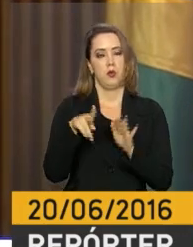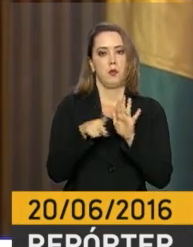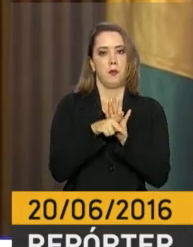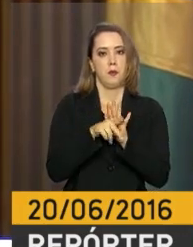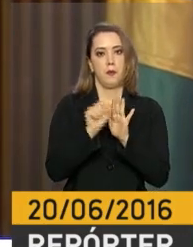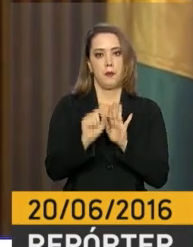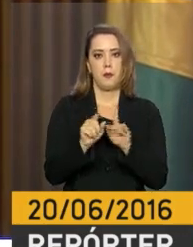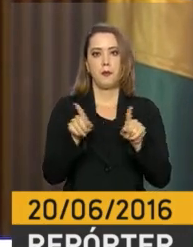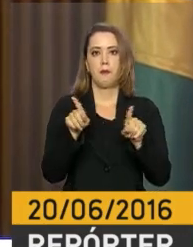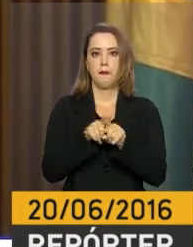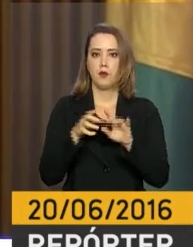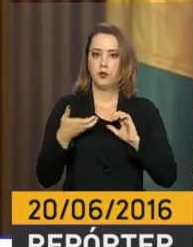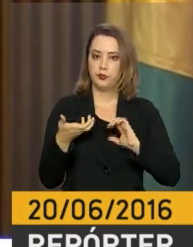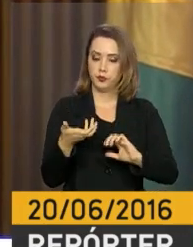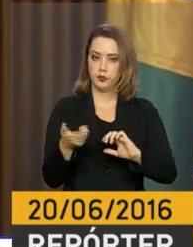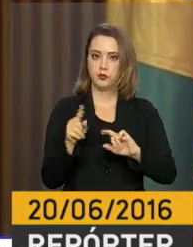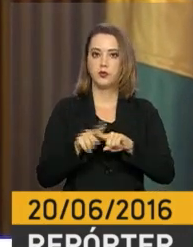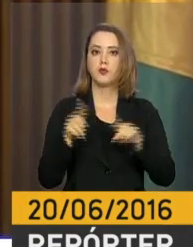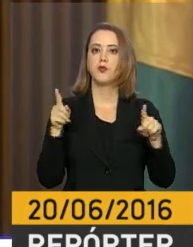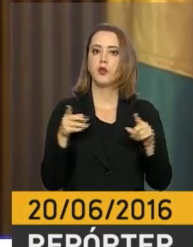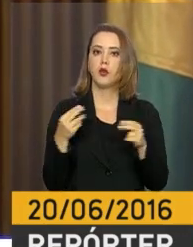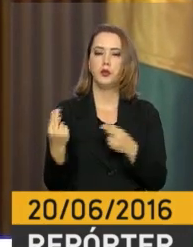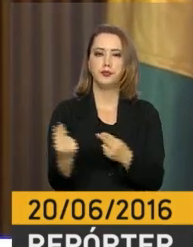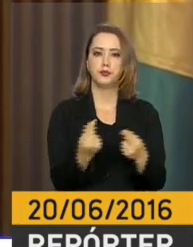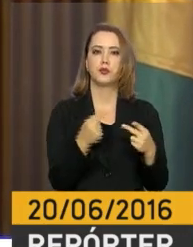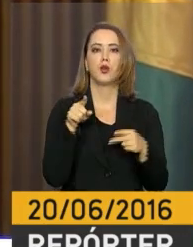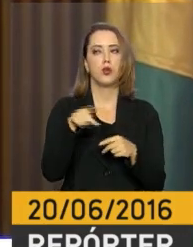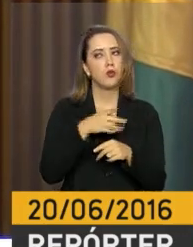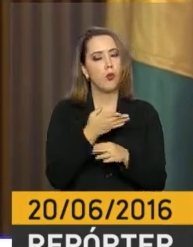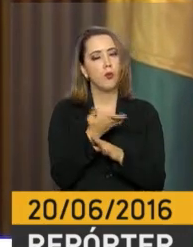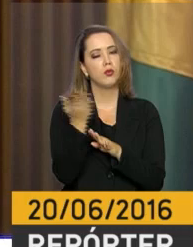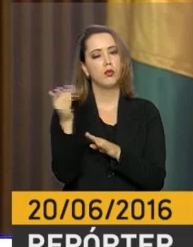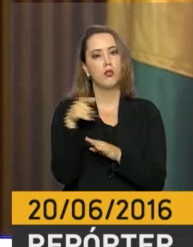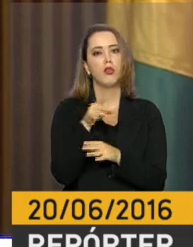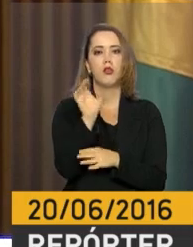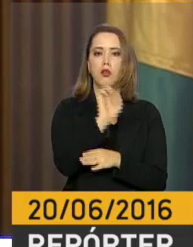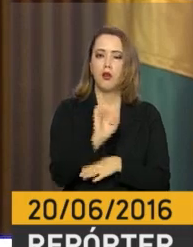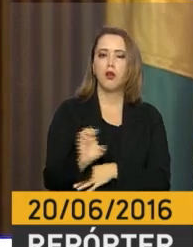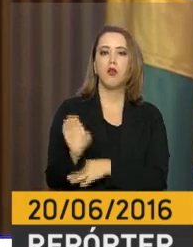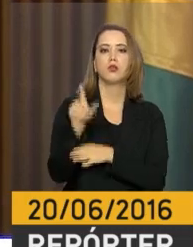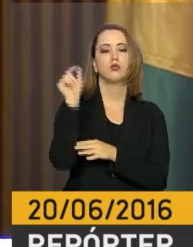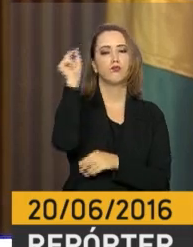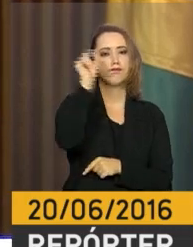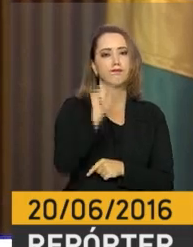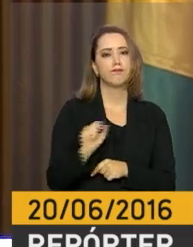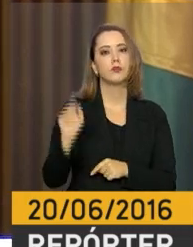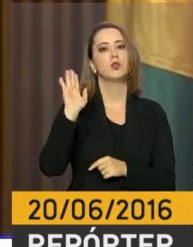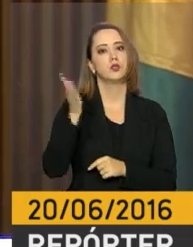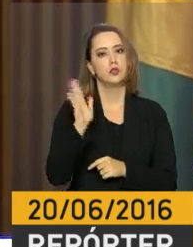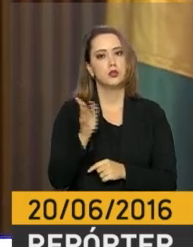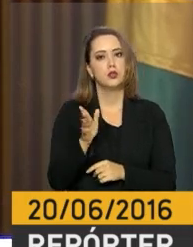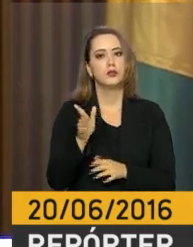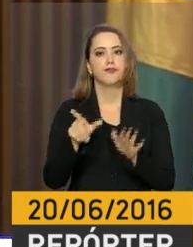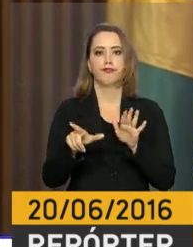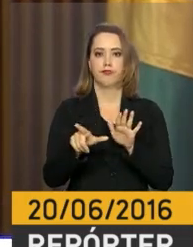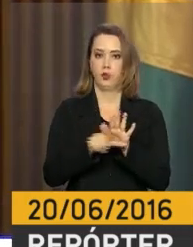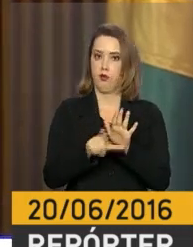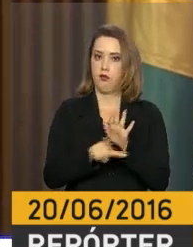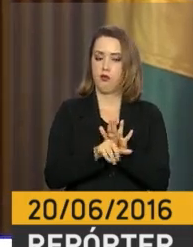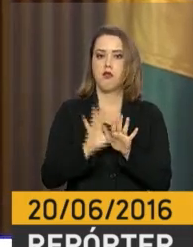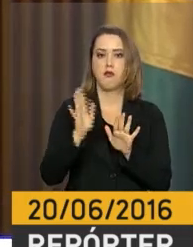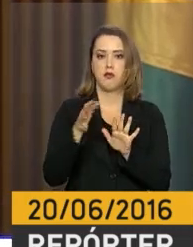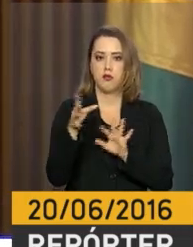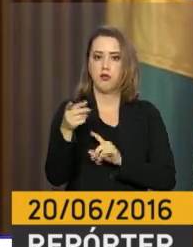aqui no Congresso Nacional mas igualmente lá nos Estados também tomarão as providências legislativas e